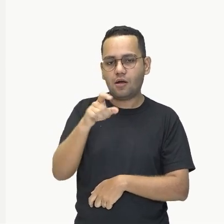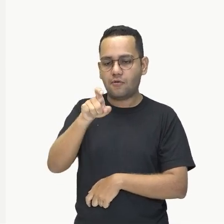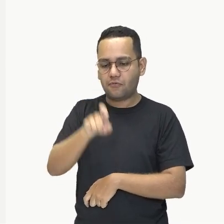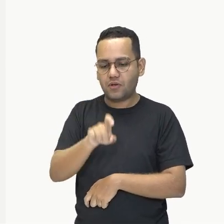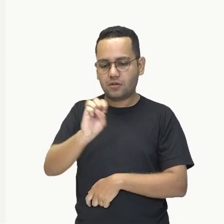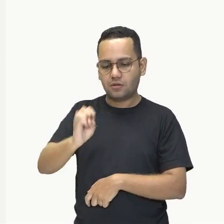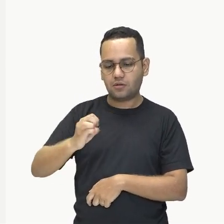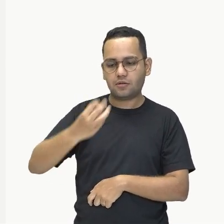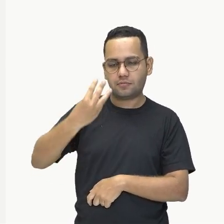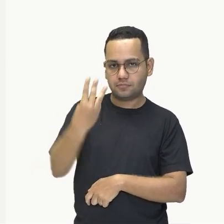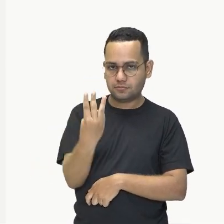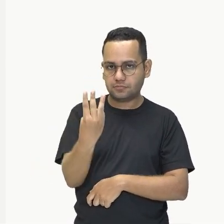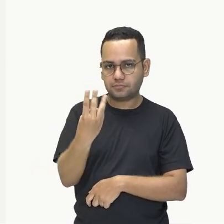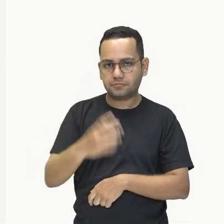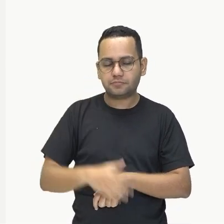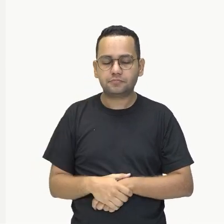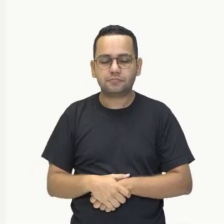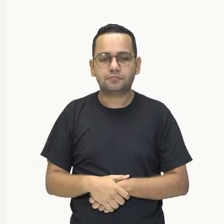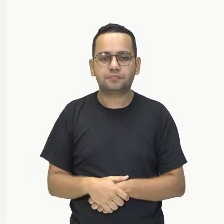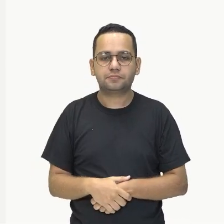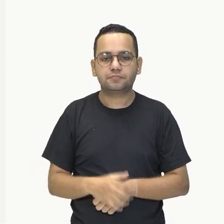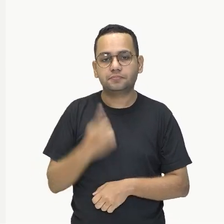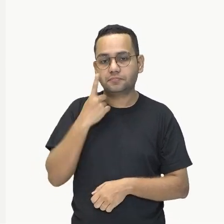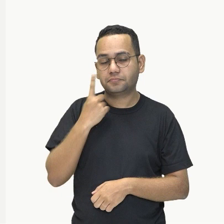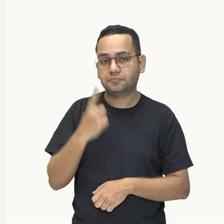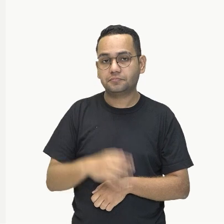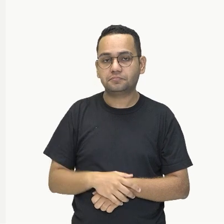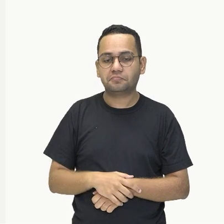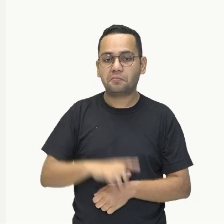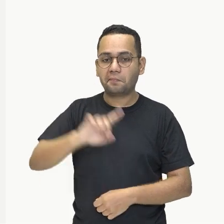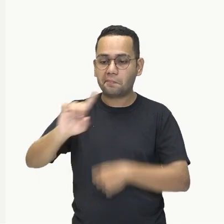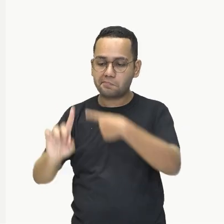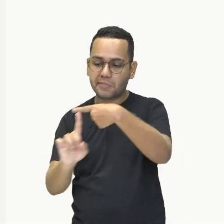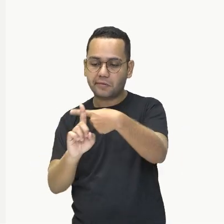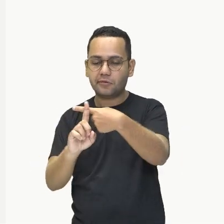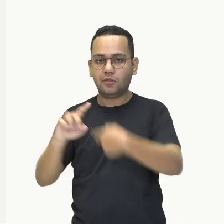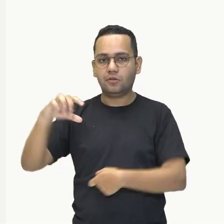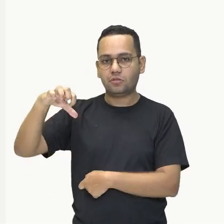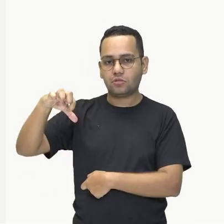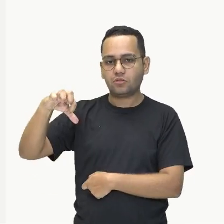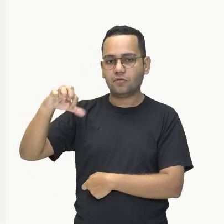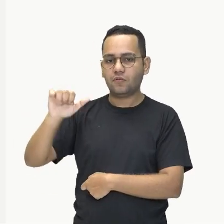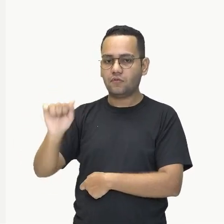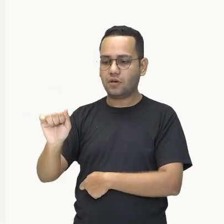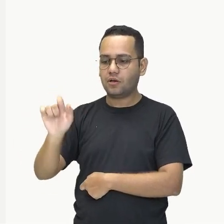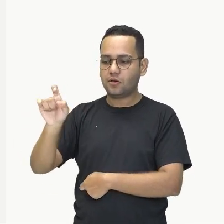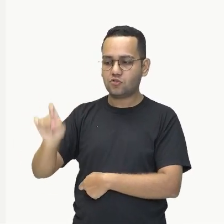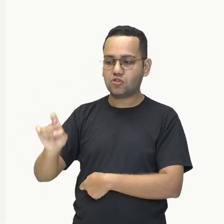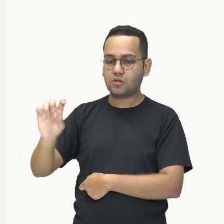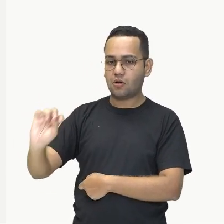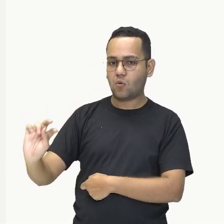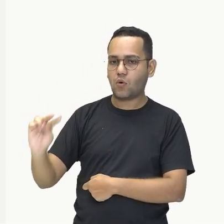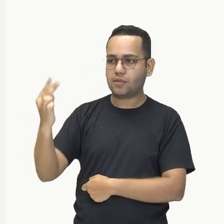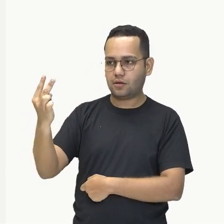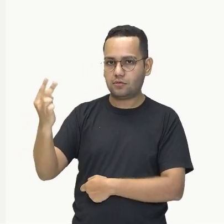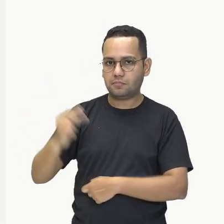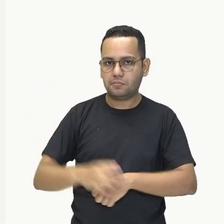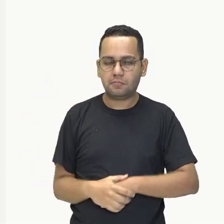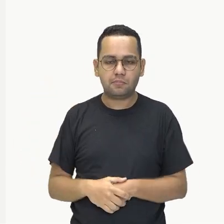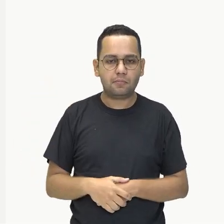2a elevado à quarta x ao cubo mais 9a x ao